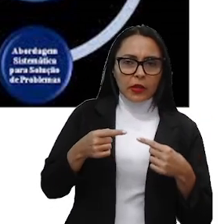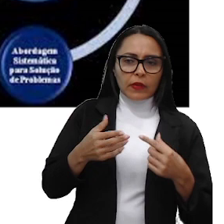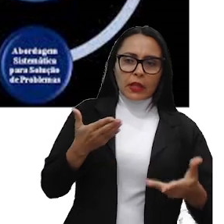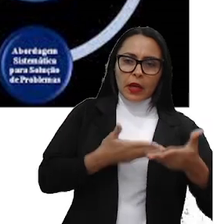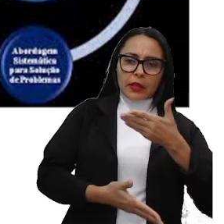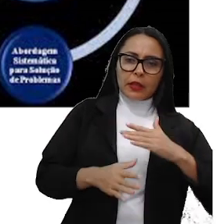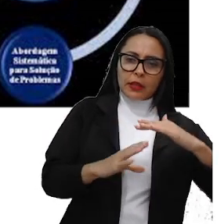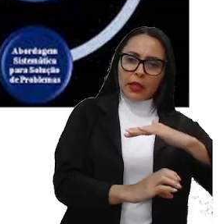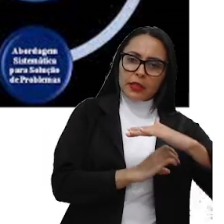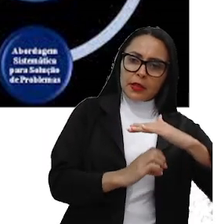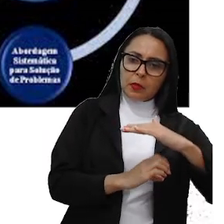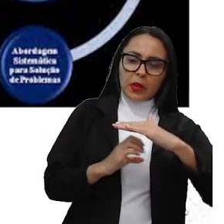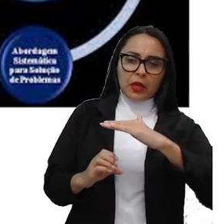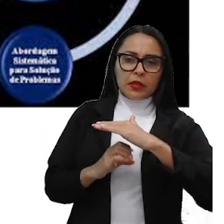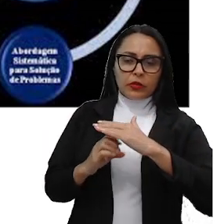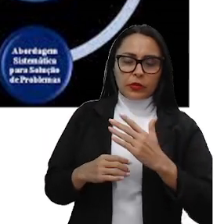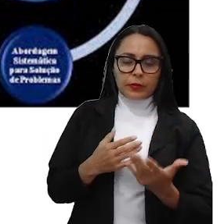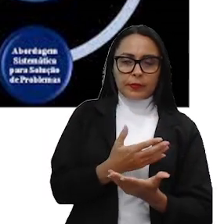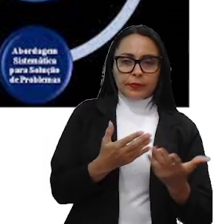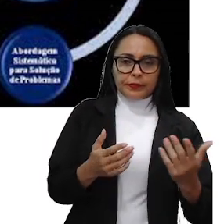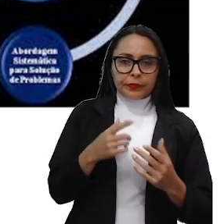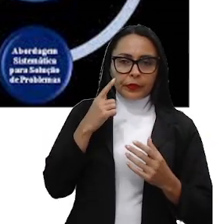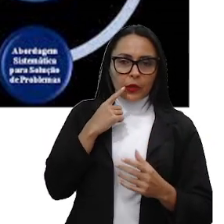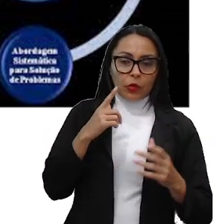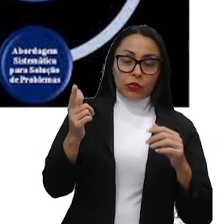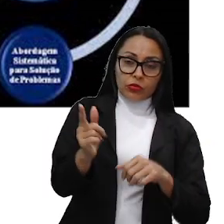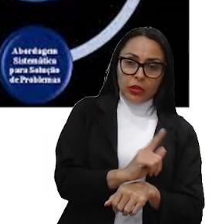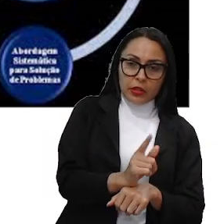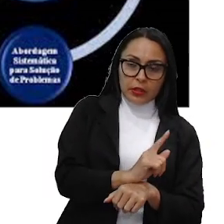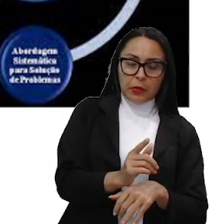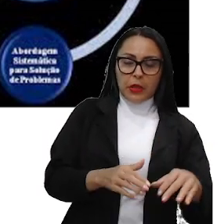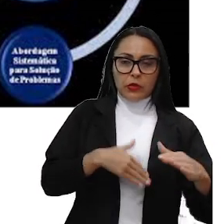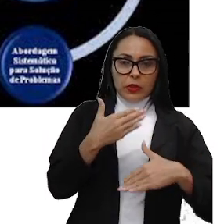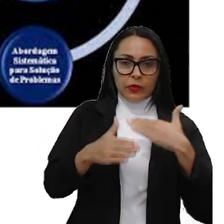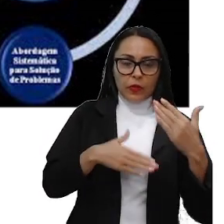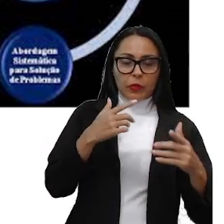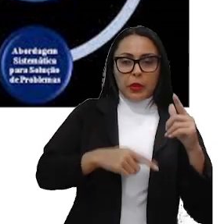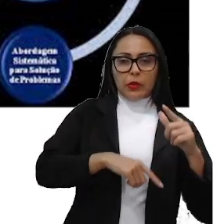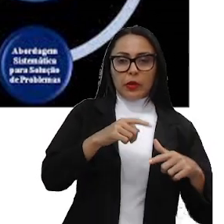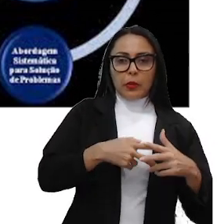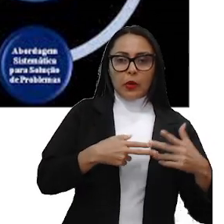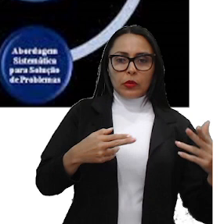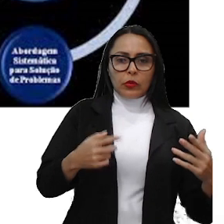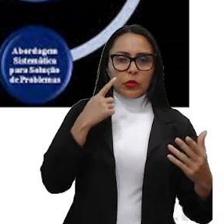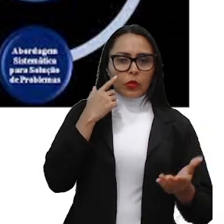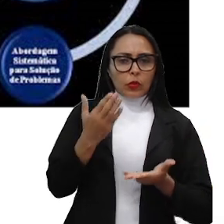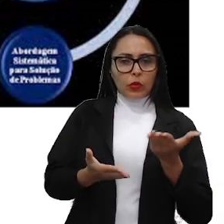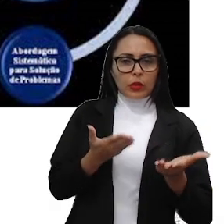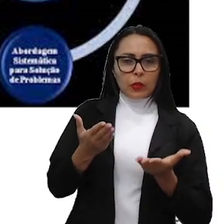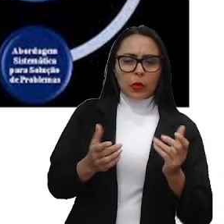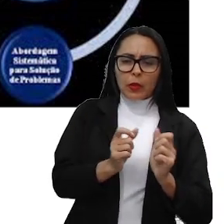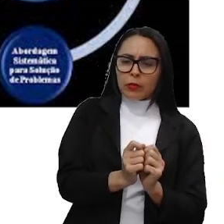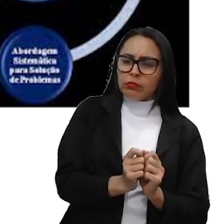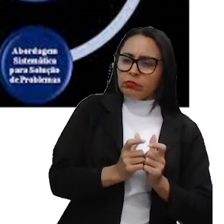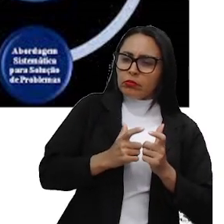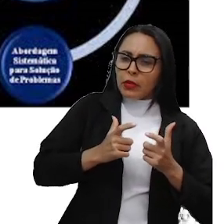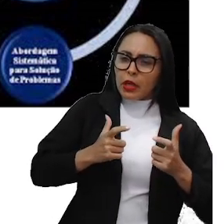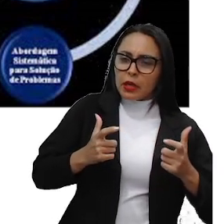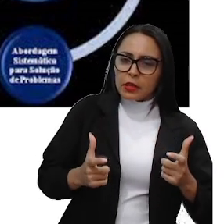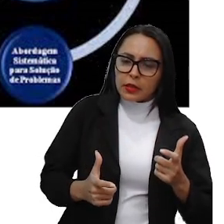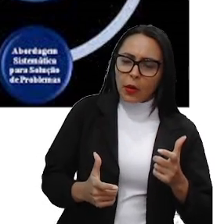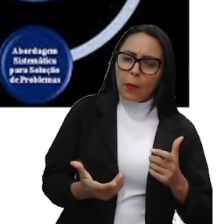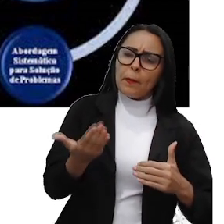entre as empresas. O adequado gerenciamento do desenvolvimento de produtos contribui para a ampliação,